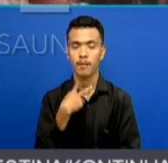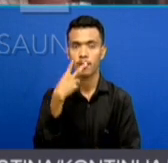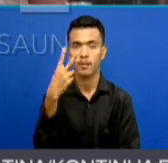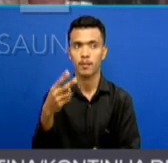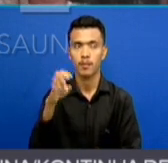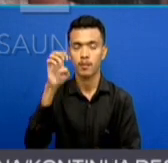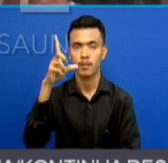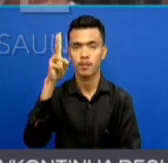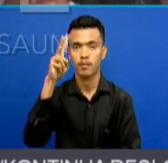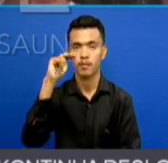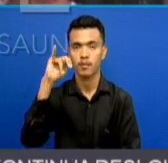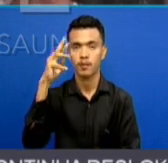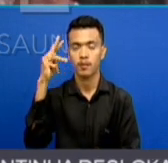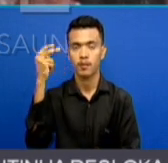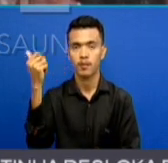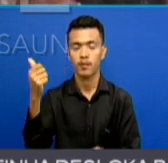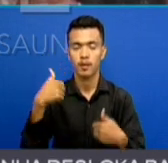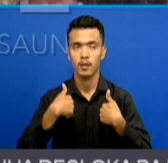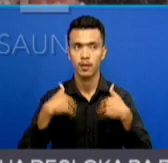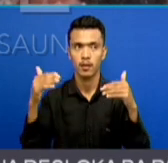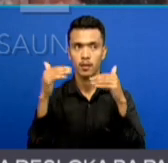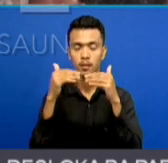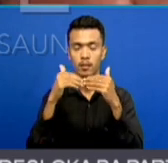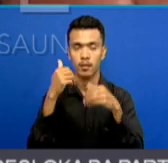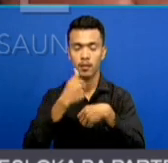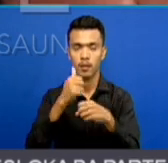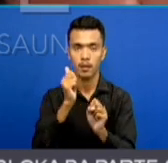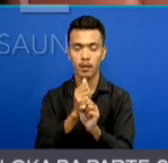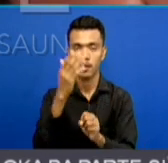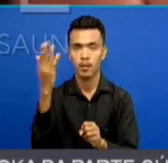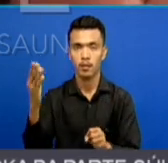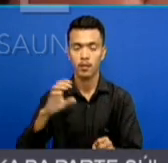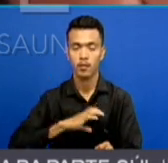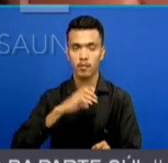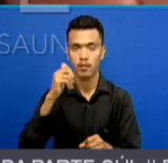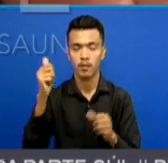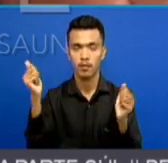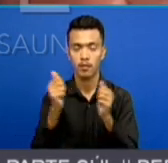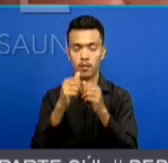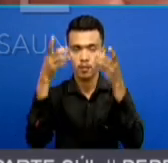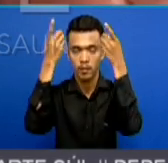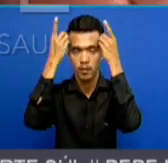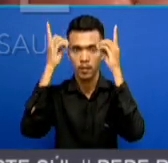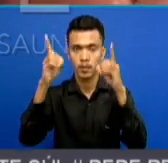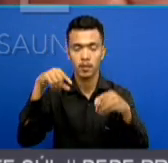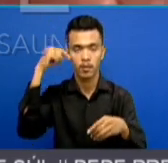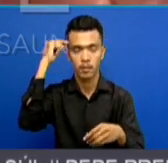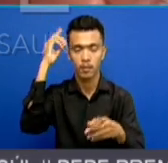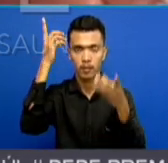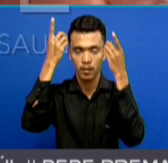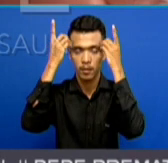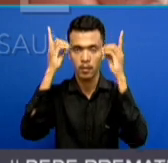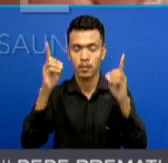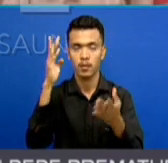Porta-voz Elvina Guterres e a conferência imprensa Nebehalau e Covalima relaciona a decisão do governo de deside atuar